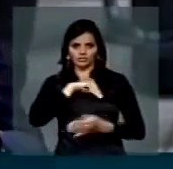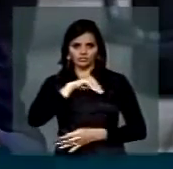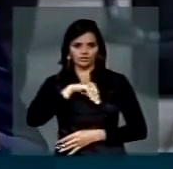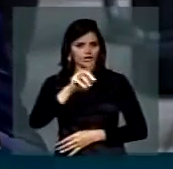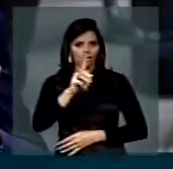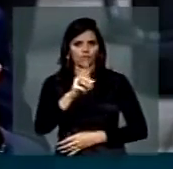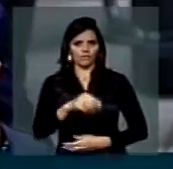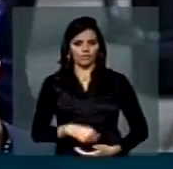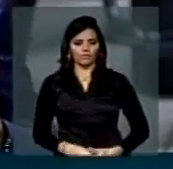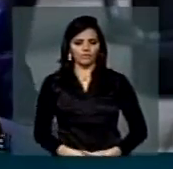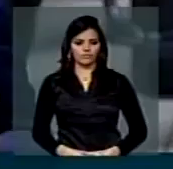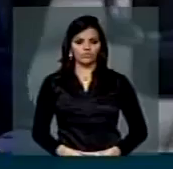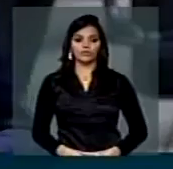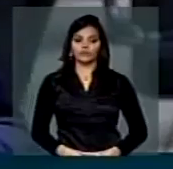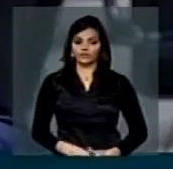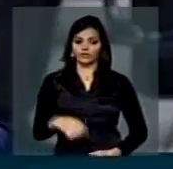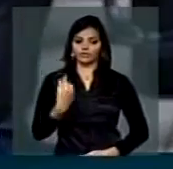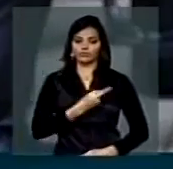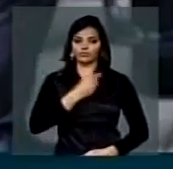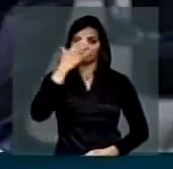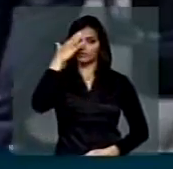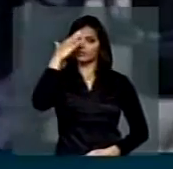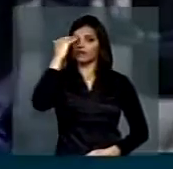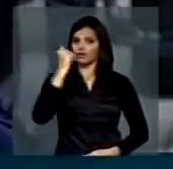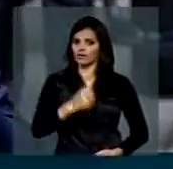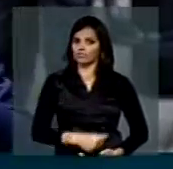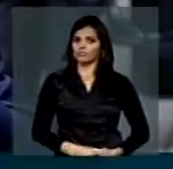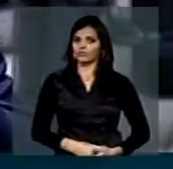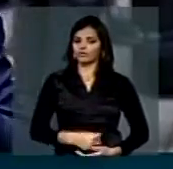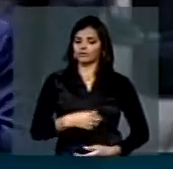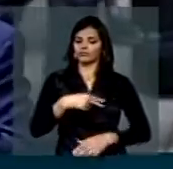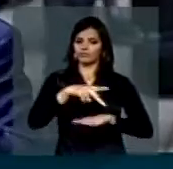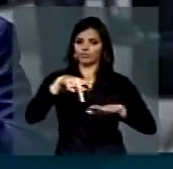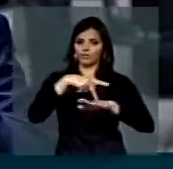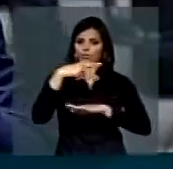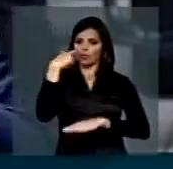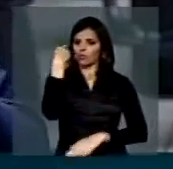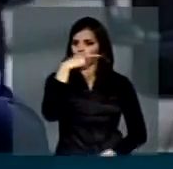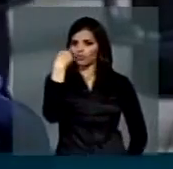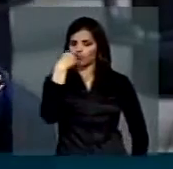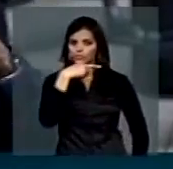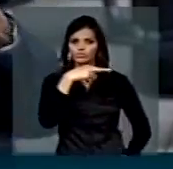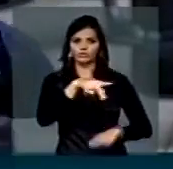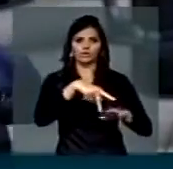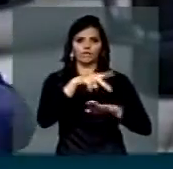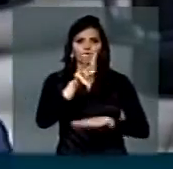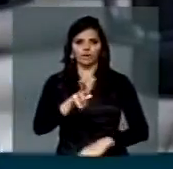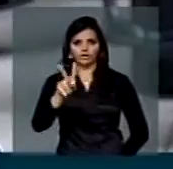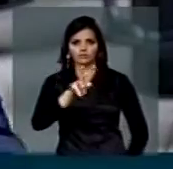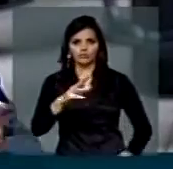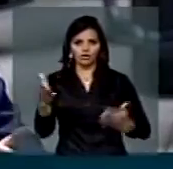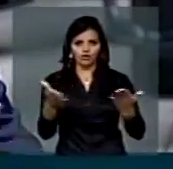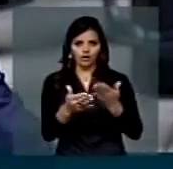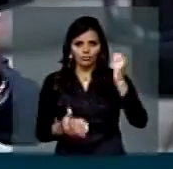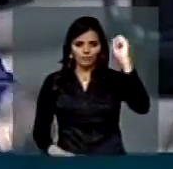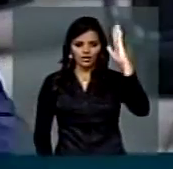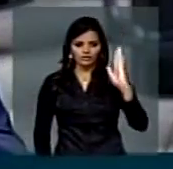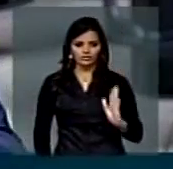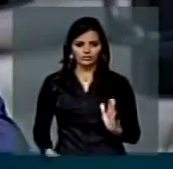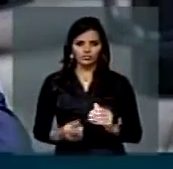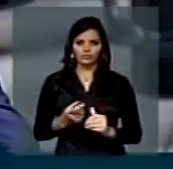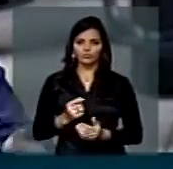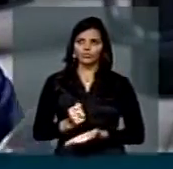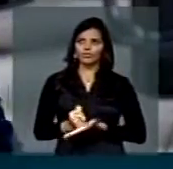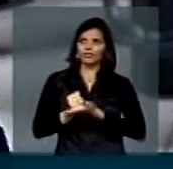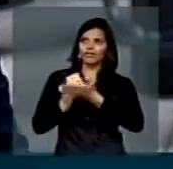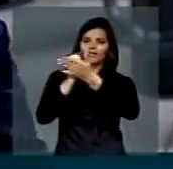sabendo que depois da Rússia, da Venezuela, agora é o Brasil que está